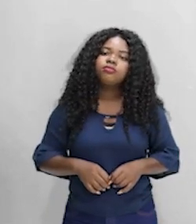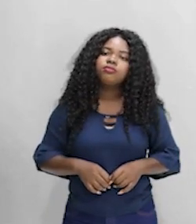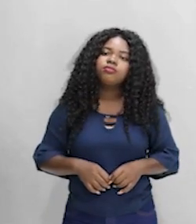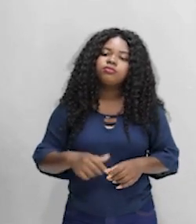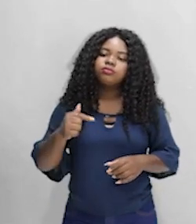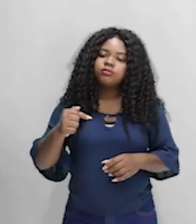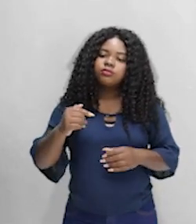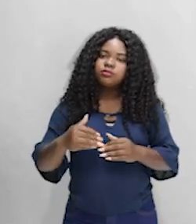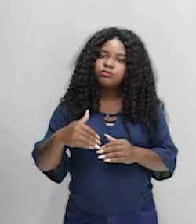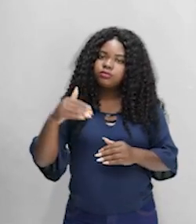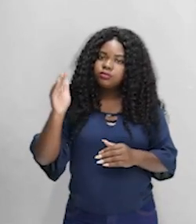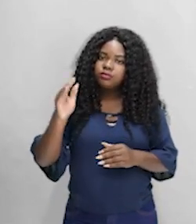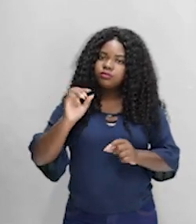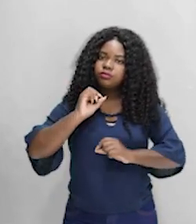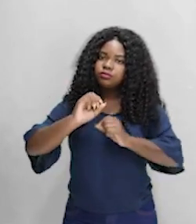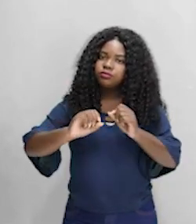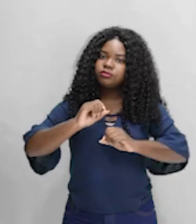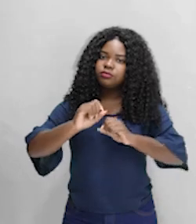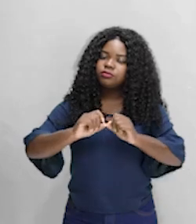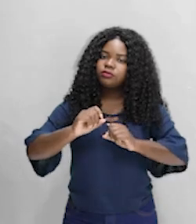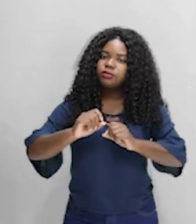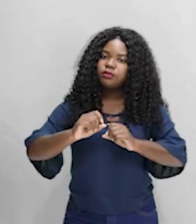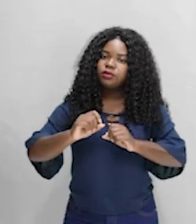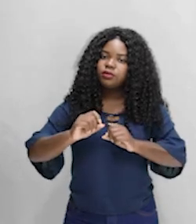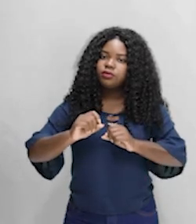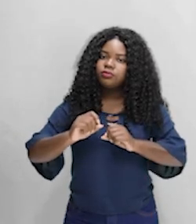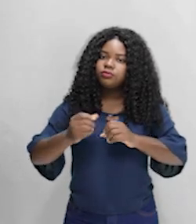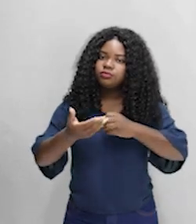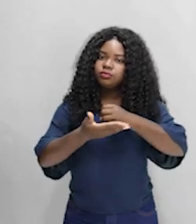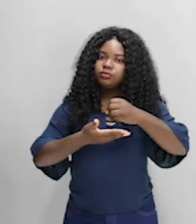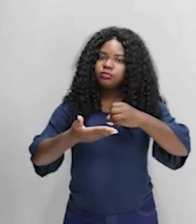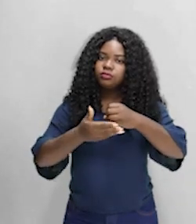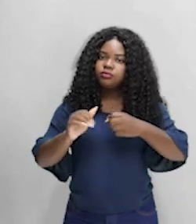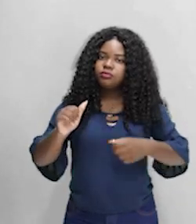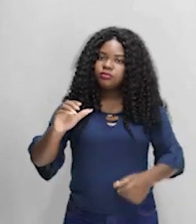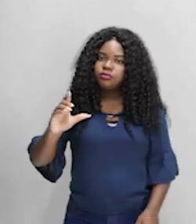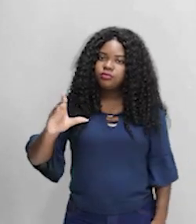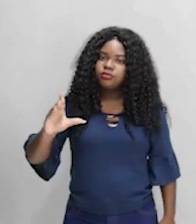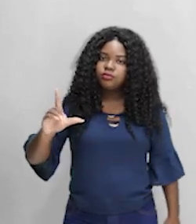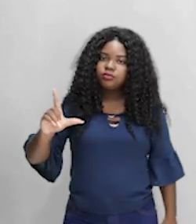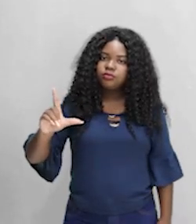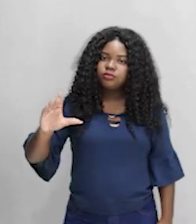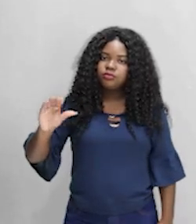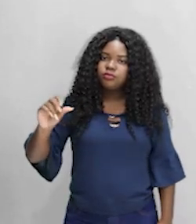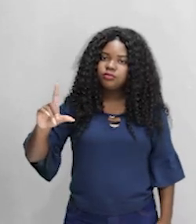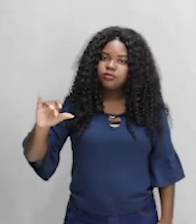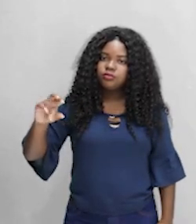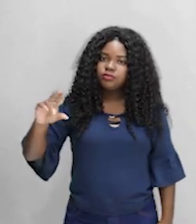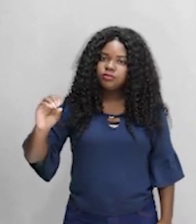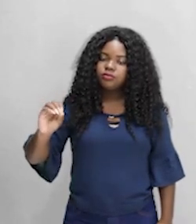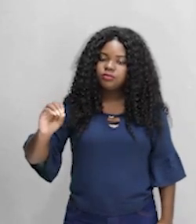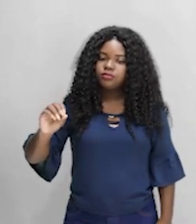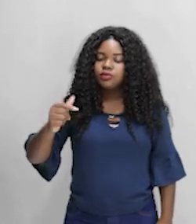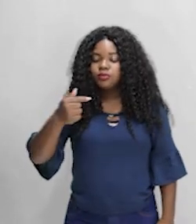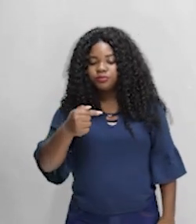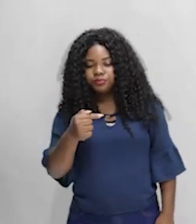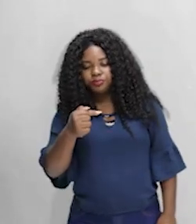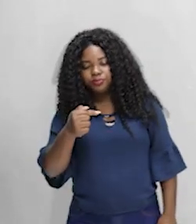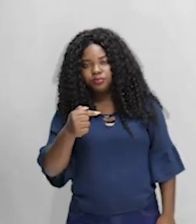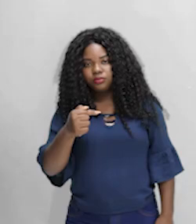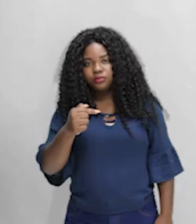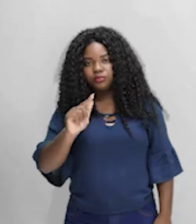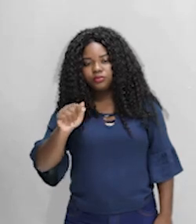acima de 7 vai indicar um meio básico alcalino. Então,